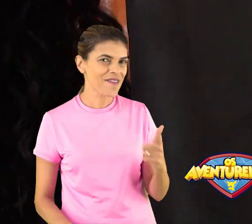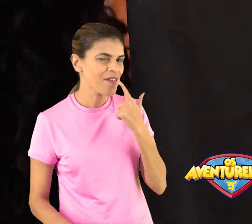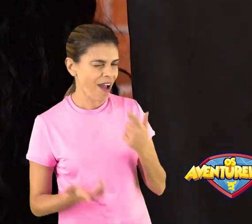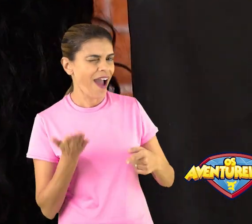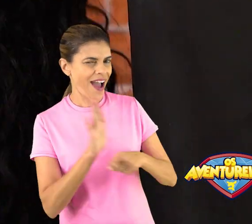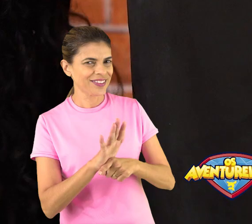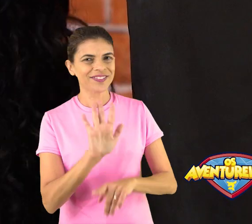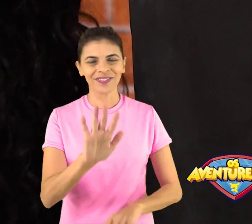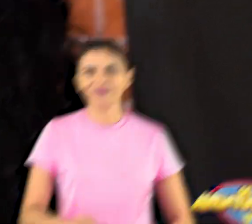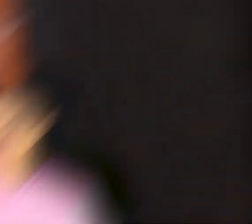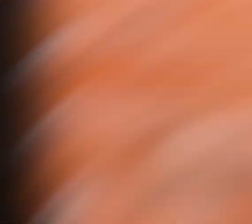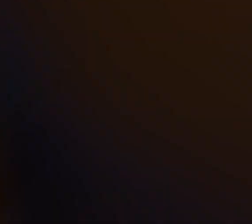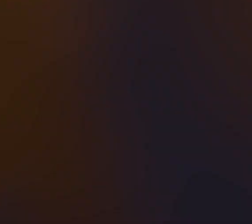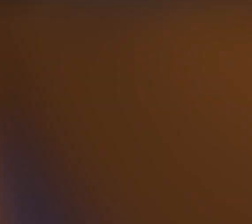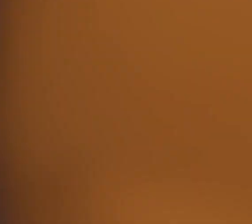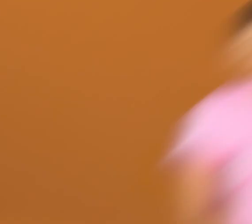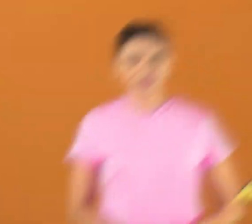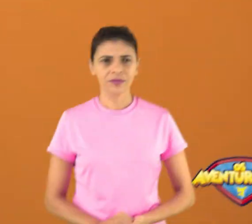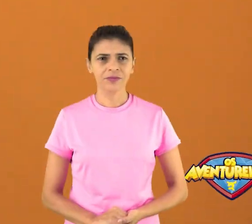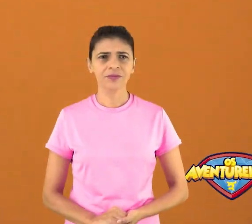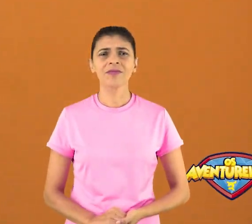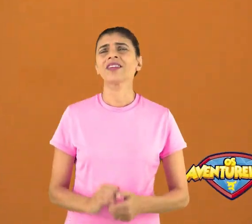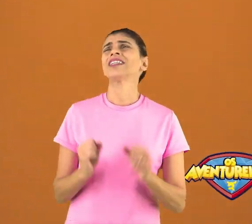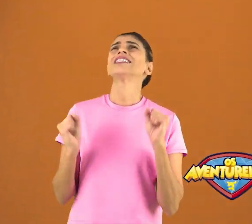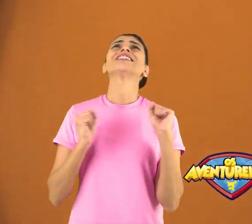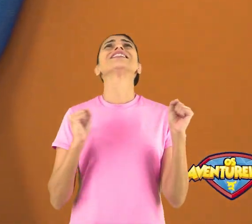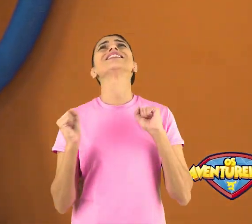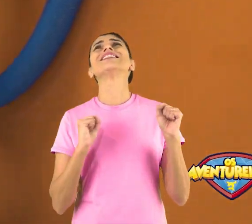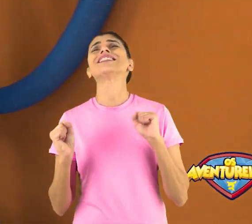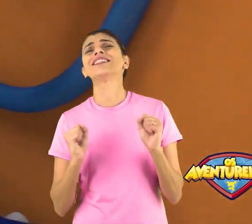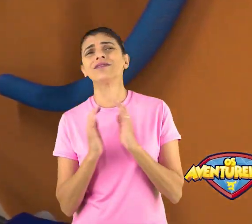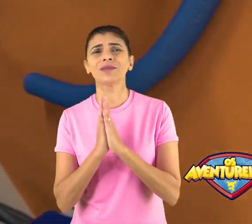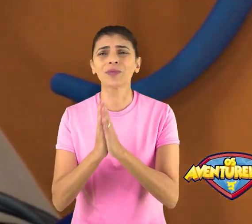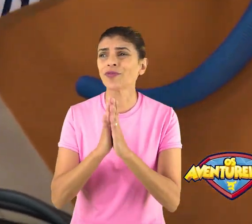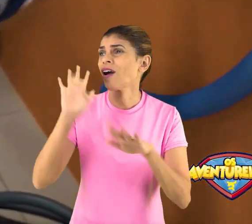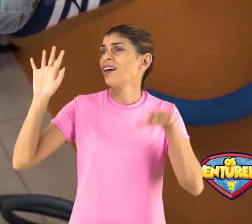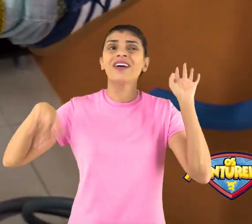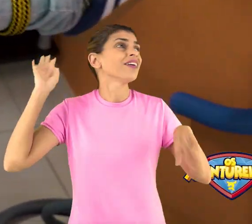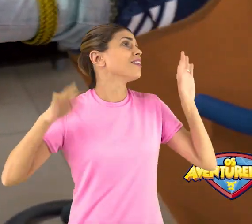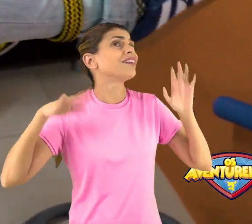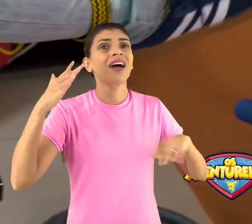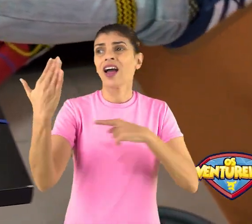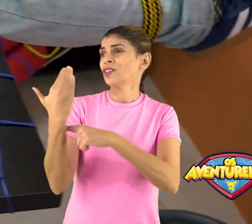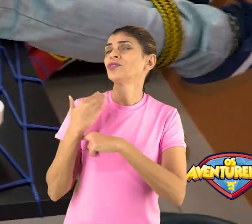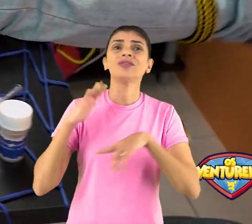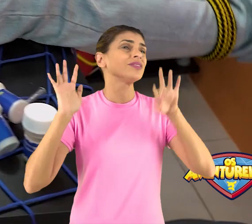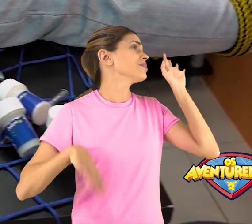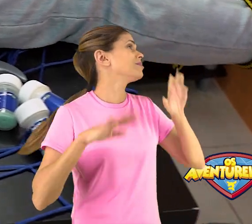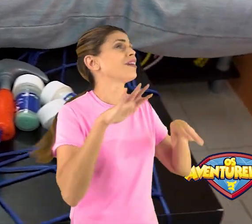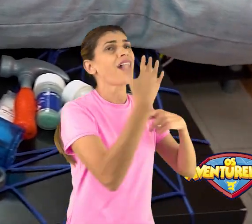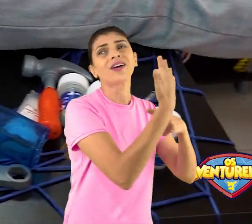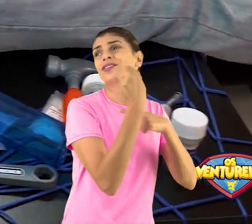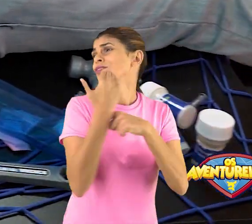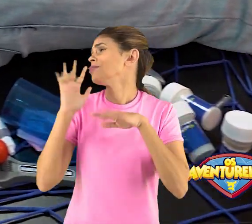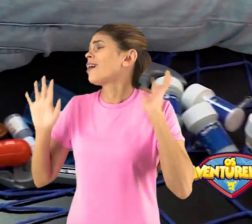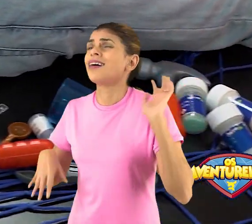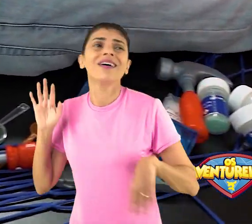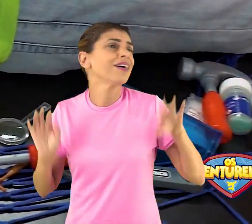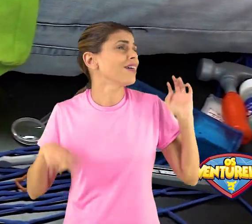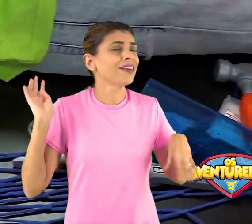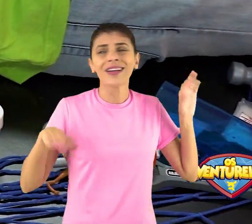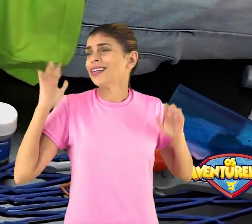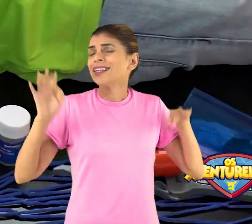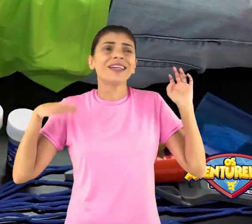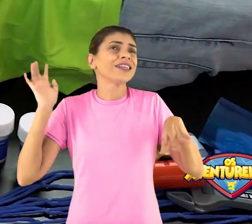vão salvar o dia. Socorro! Socorro! Socorro! Ai, socorro!